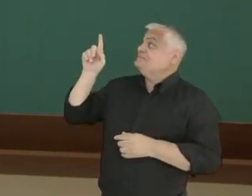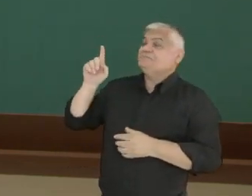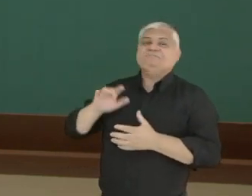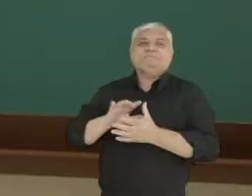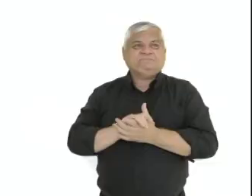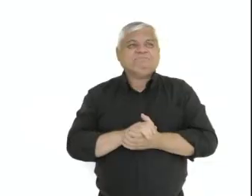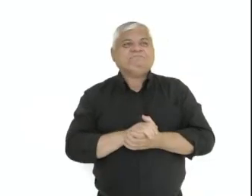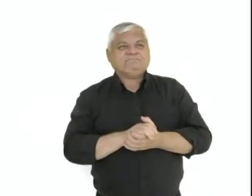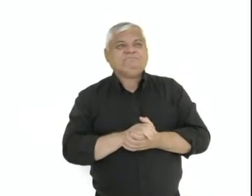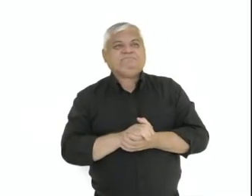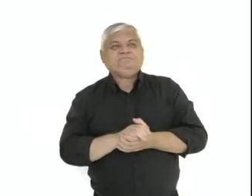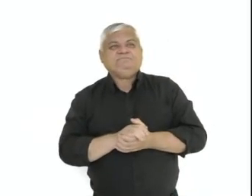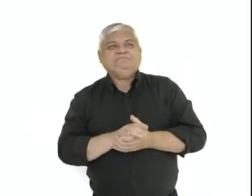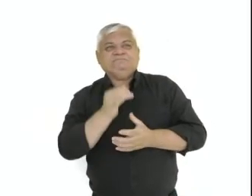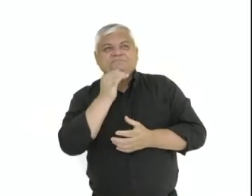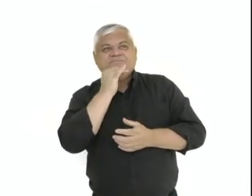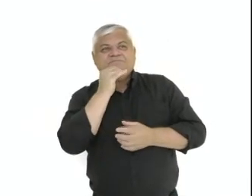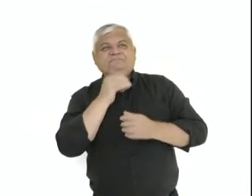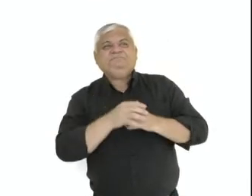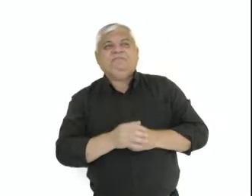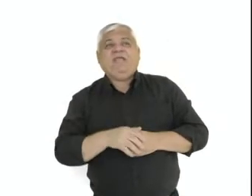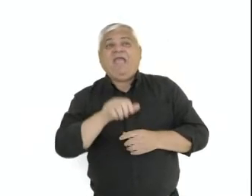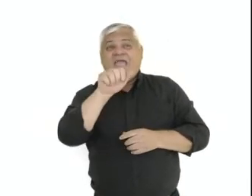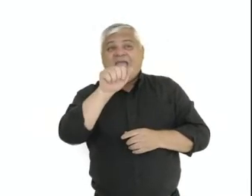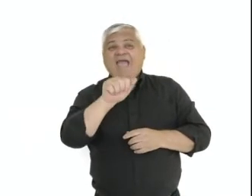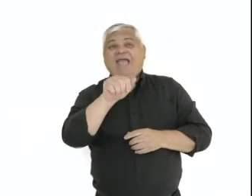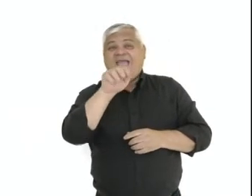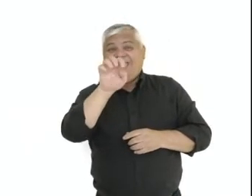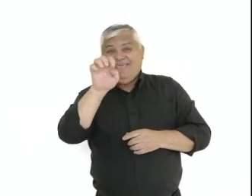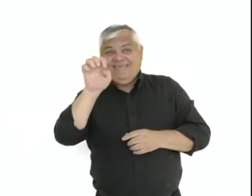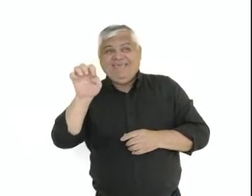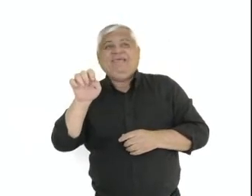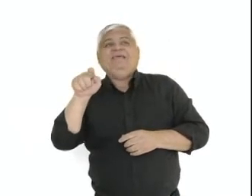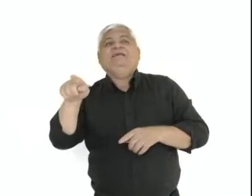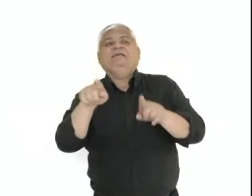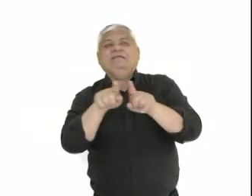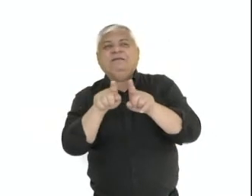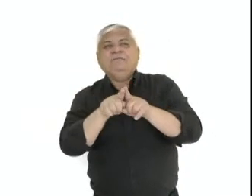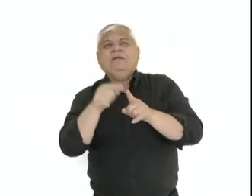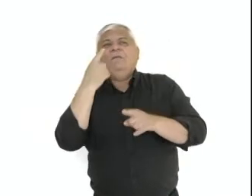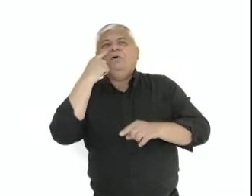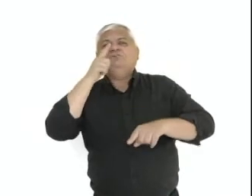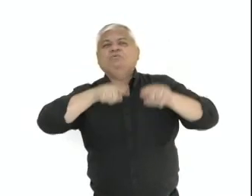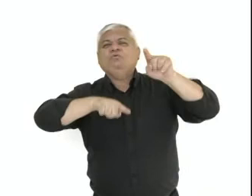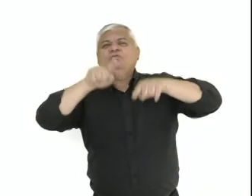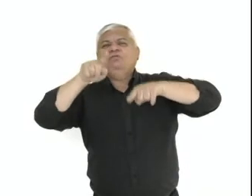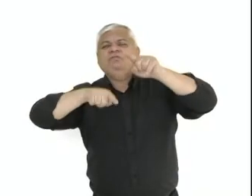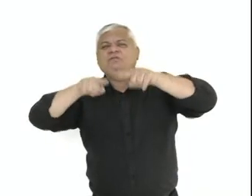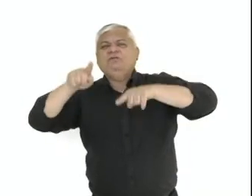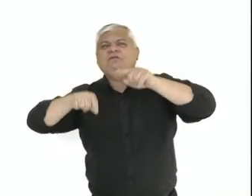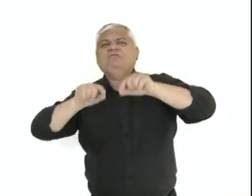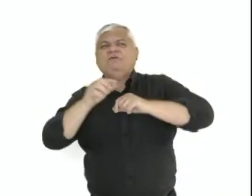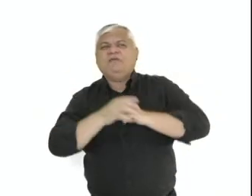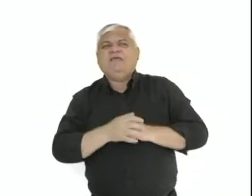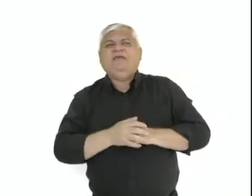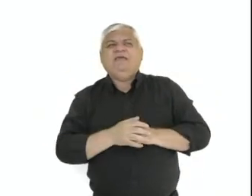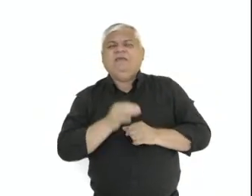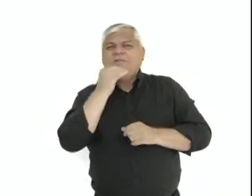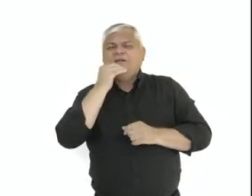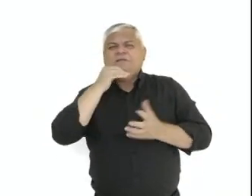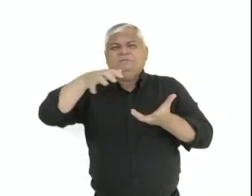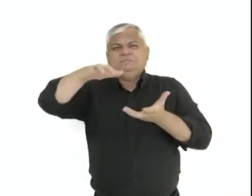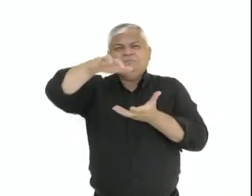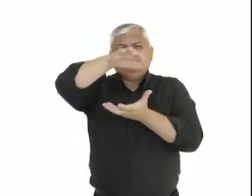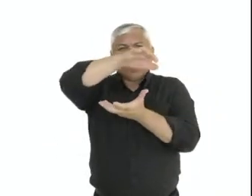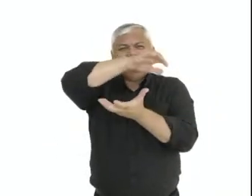feitas pela Agência Espacial Europeia e mostram as reduções no nível de NO2, ou seja, imagens de